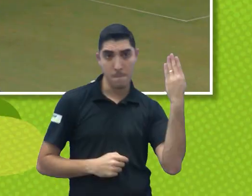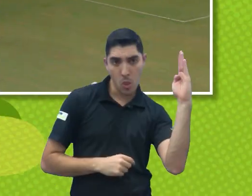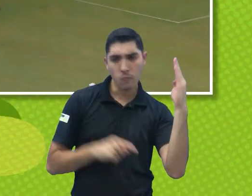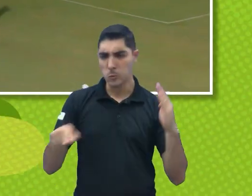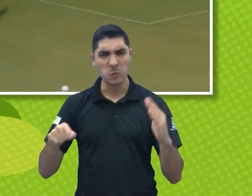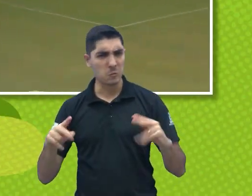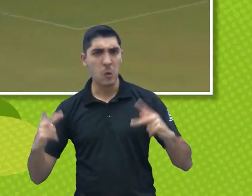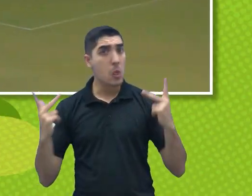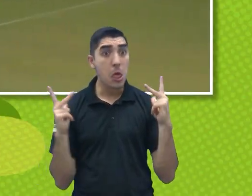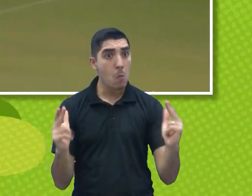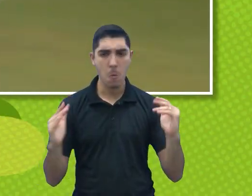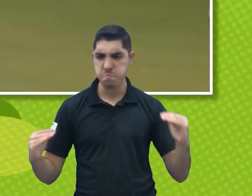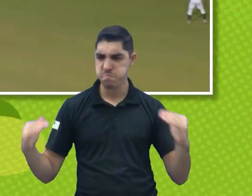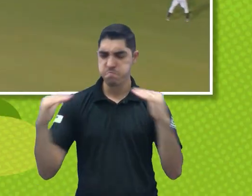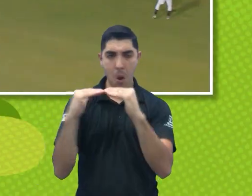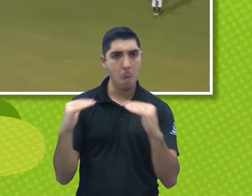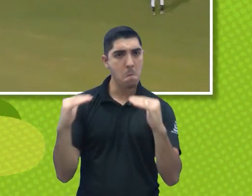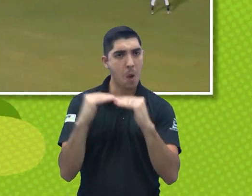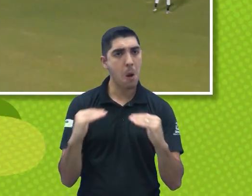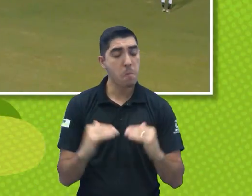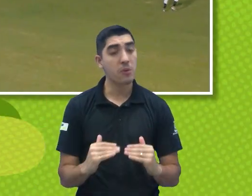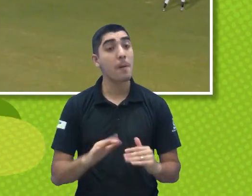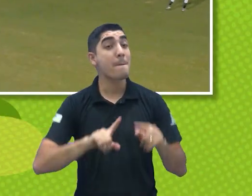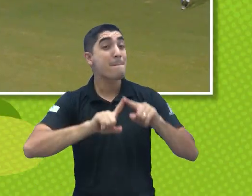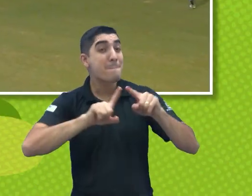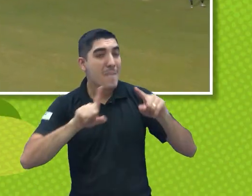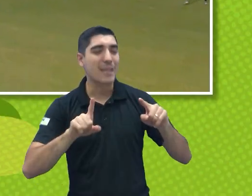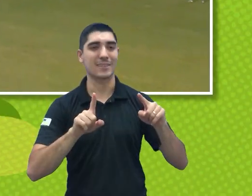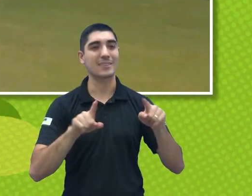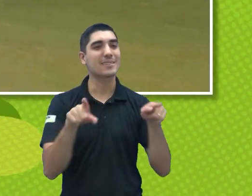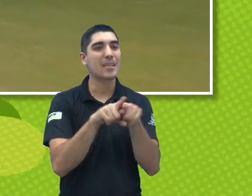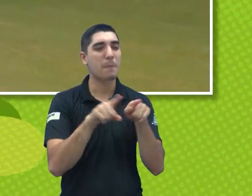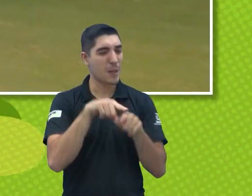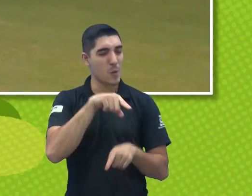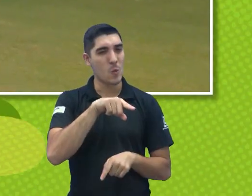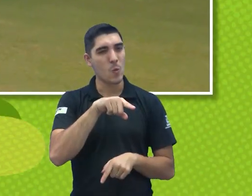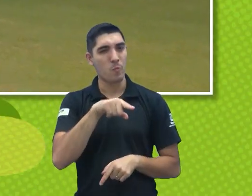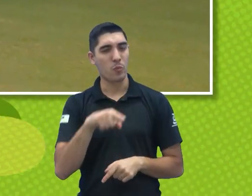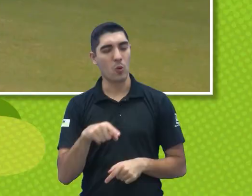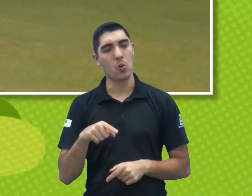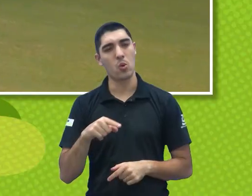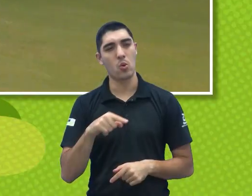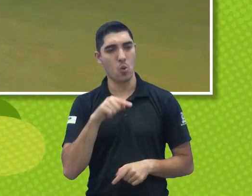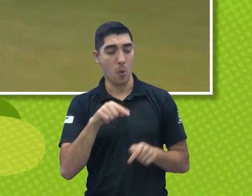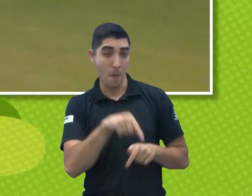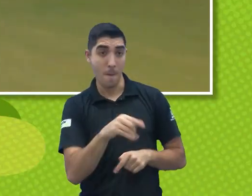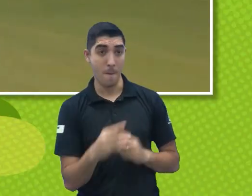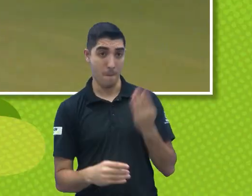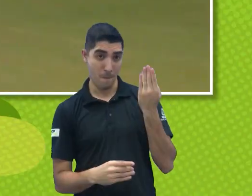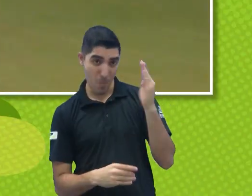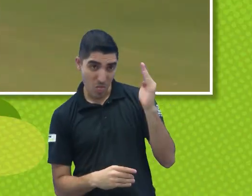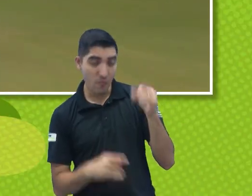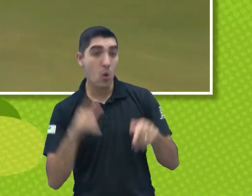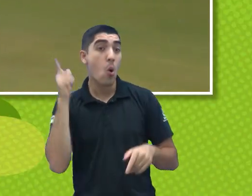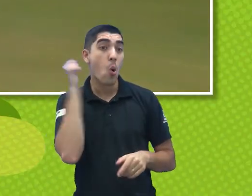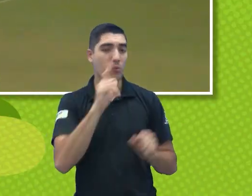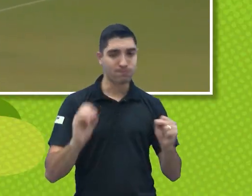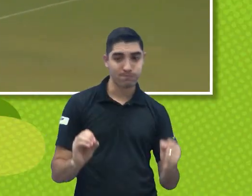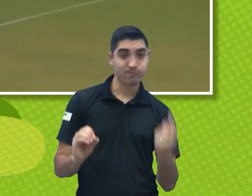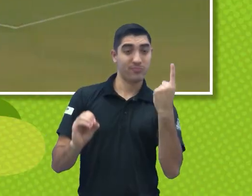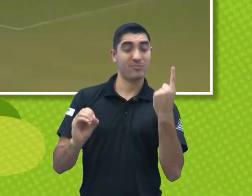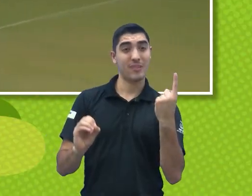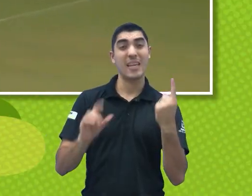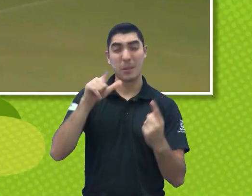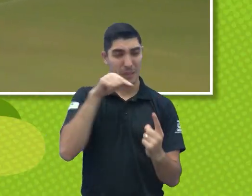que contribuiu muito para isso o gol, e não só o gol, né, Vieira, mas uma pressão total que o Botafogo fez nos primeiros minutos. Se o São José talvez